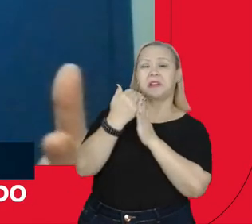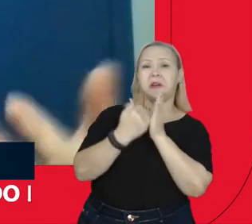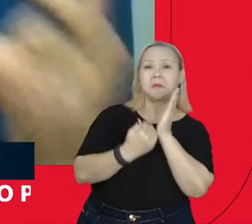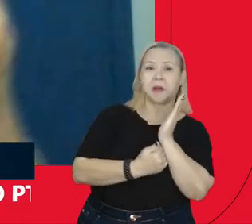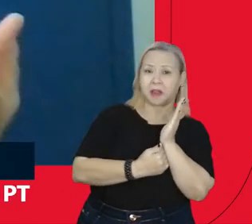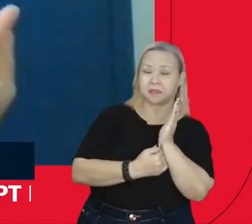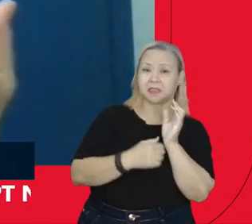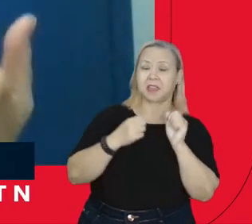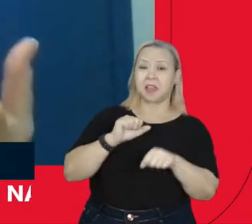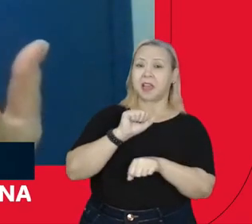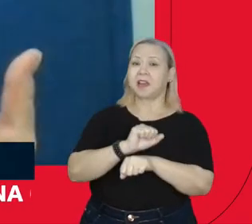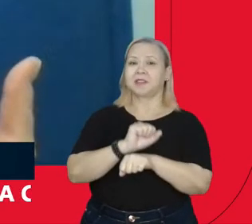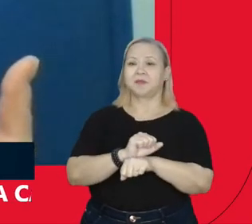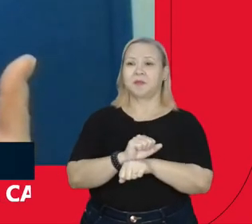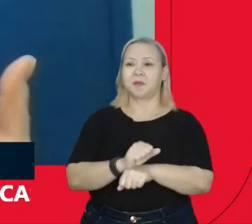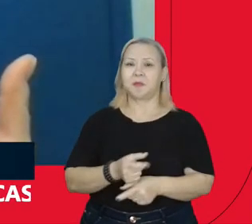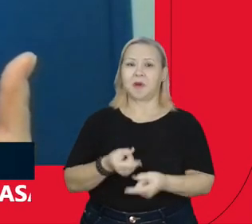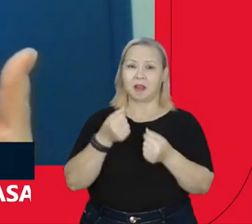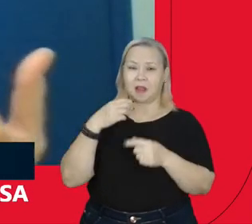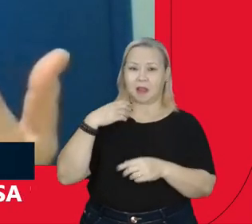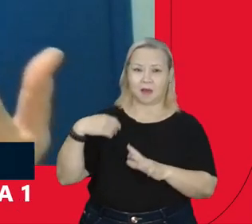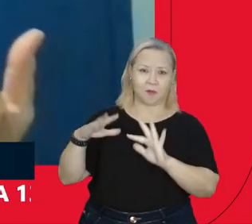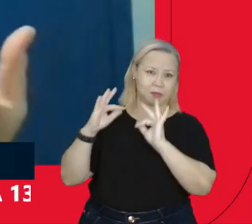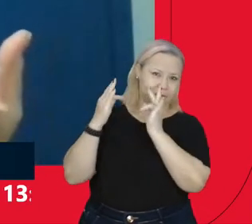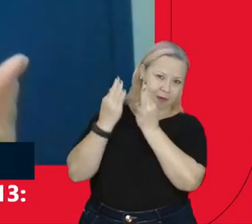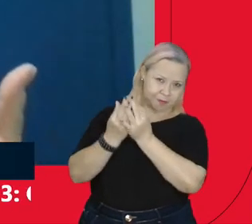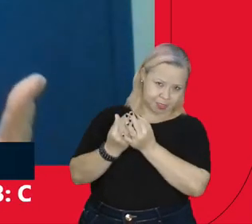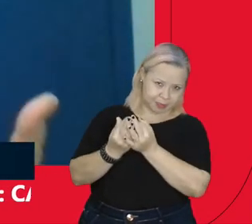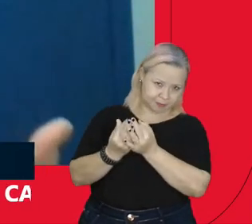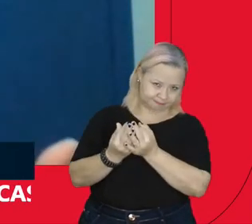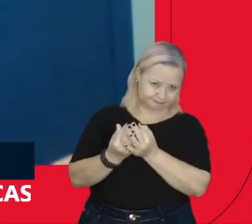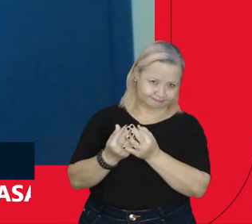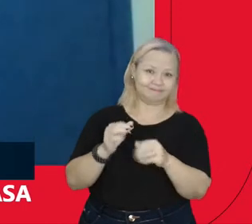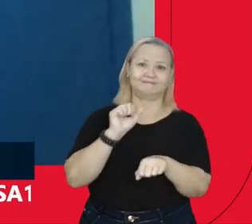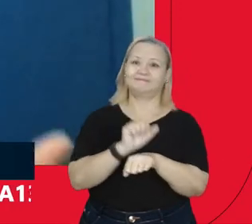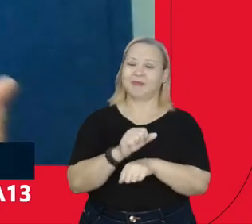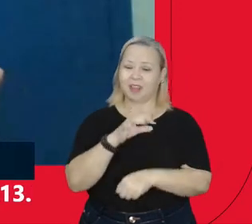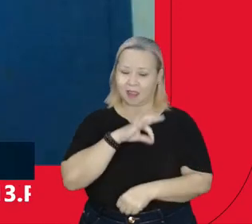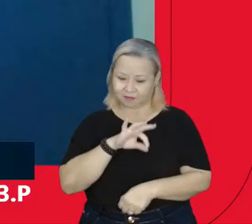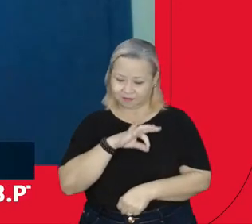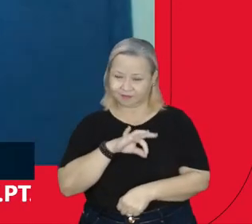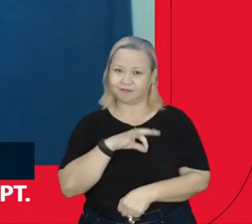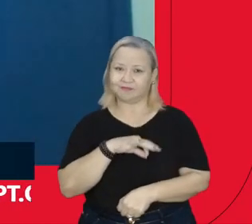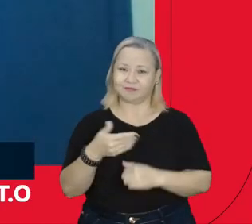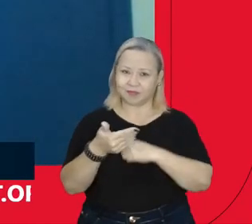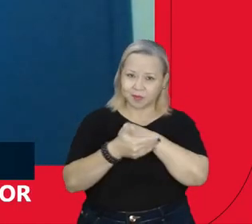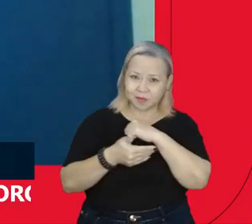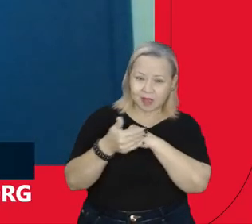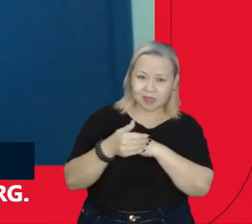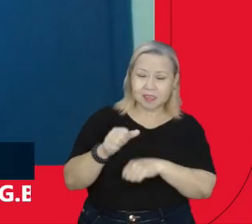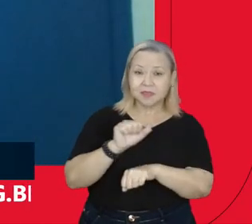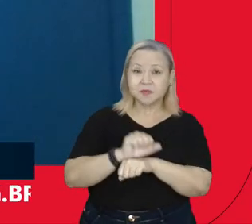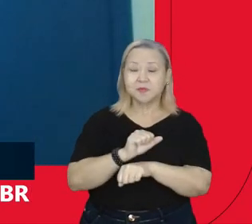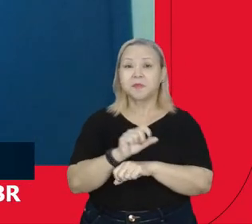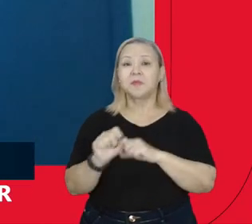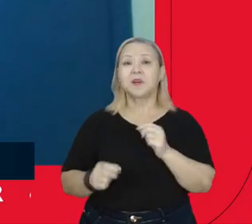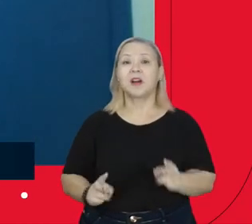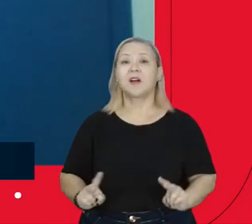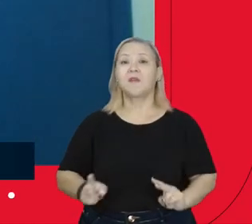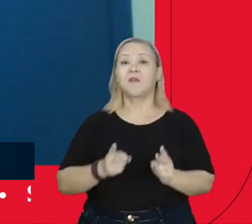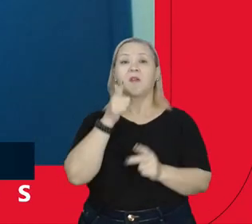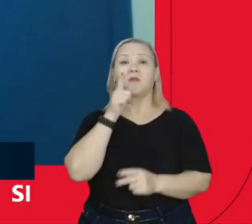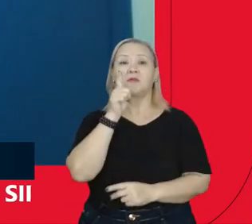Eles congelaram o Bolsa Família, congelaram o salário mínimo e congelaram o valor da merenda